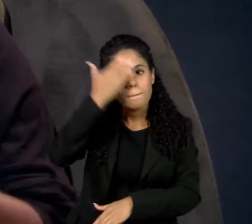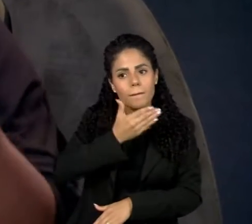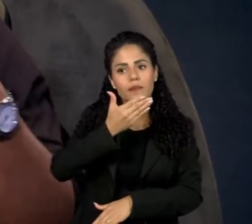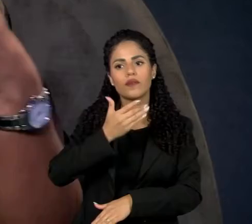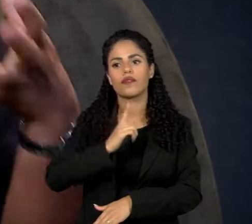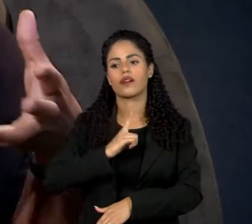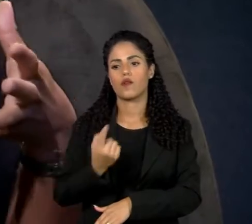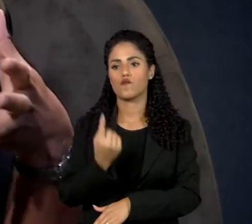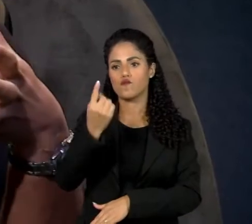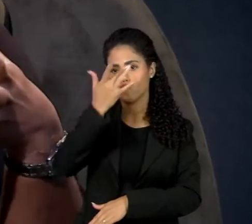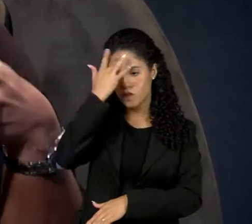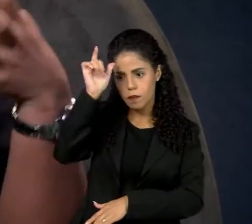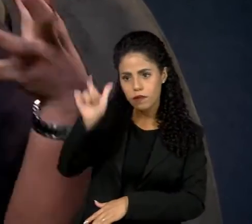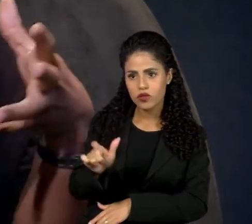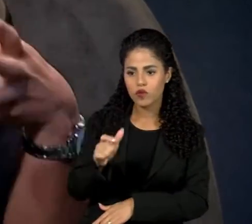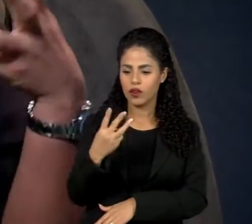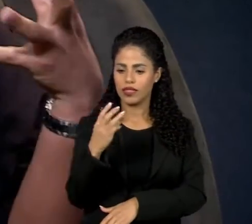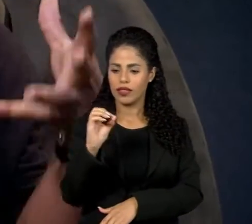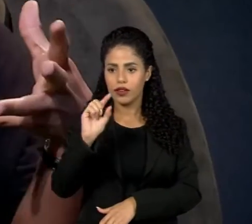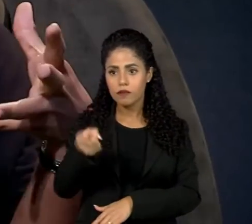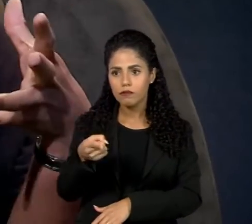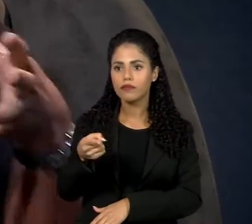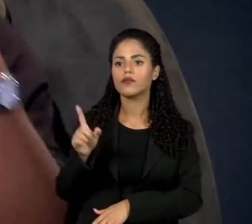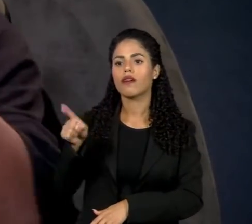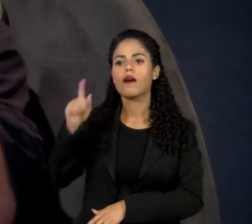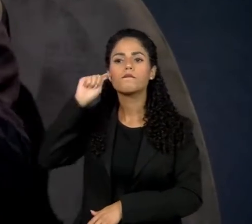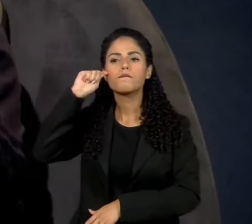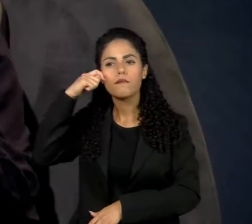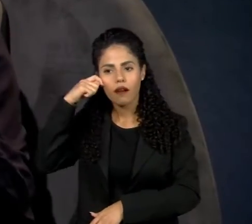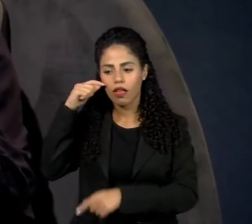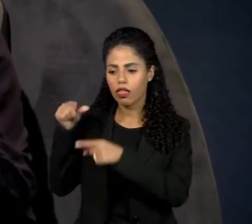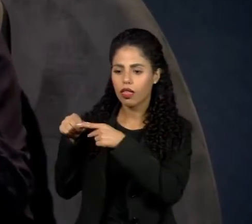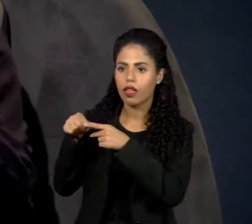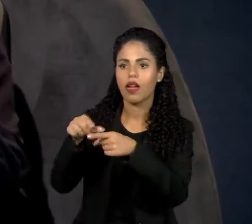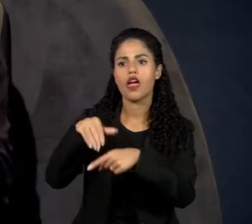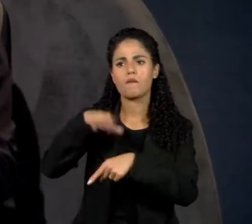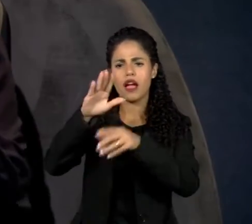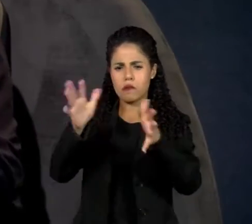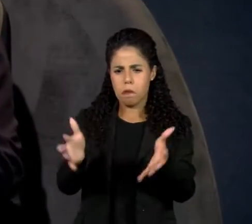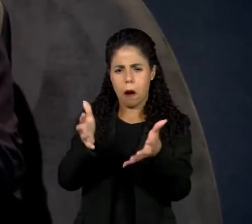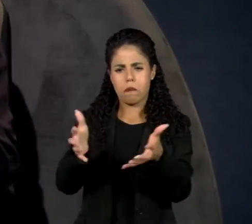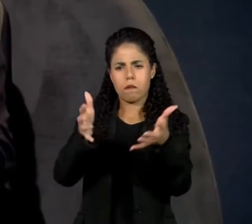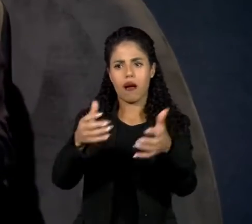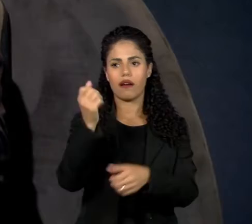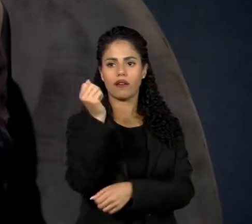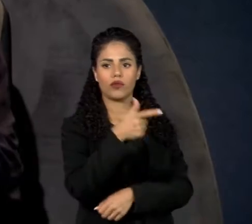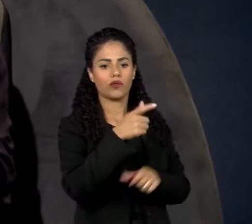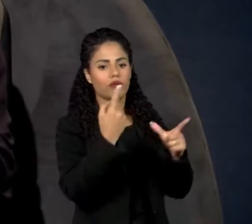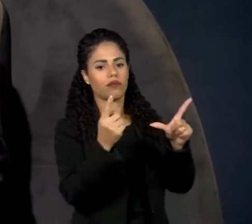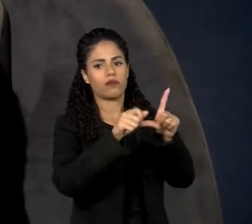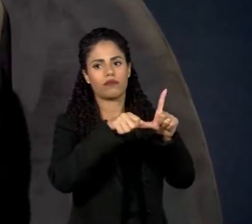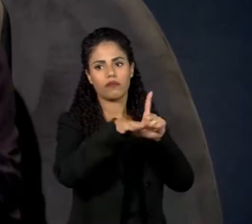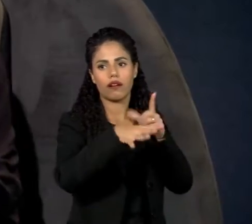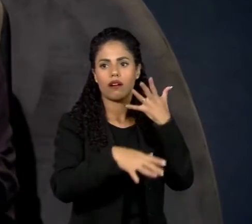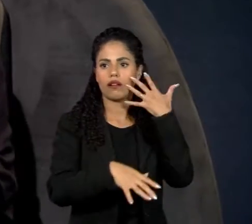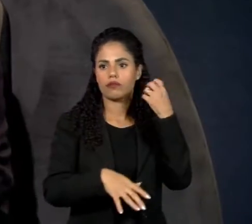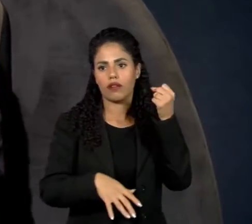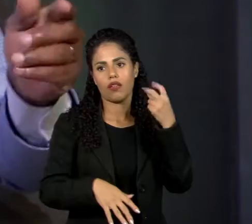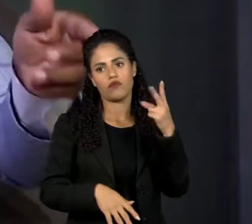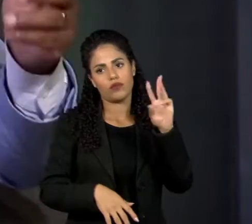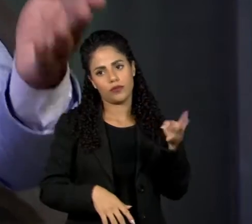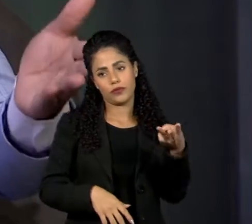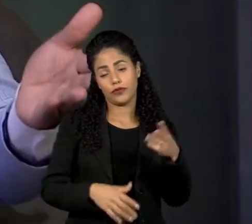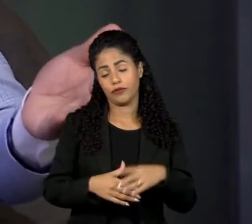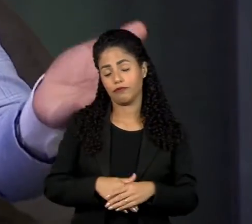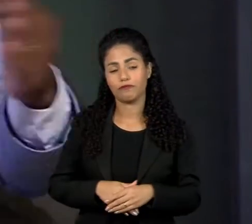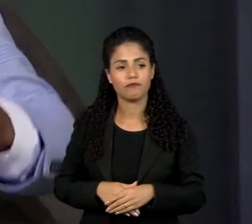que uma pessoa de 30 mil seguidores, preta e periférica, engaja mais do que uma influenciadora branca de 2 milhões. Agora,